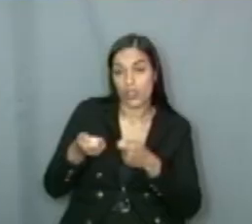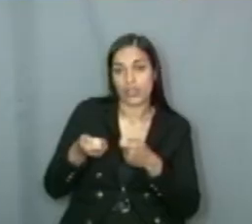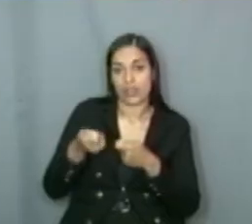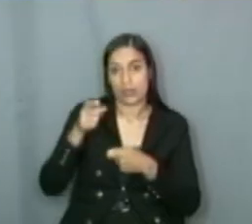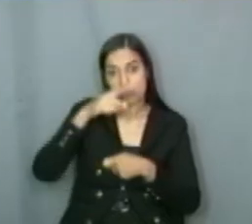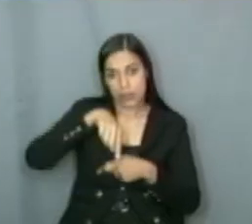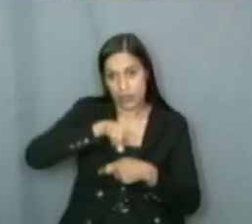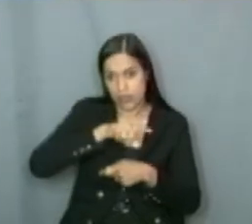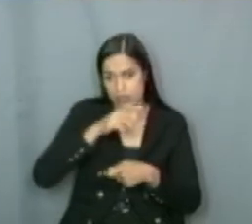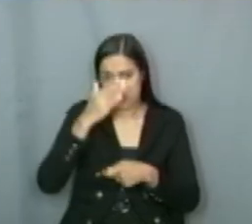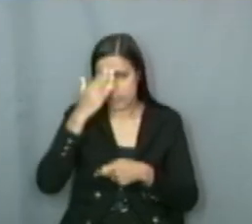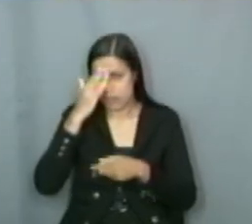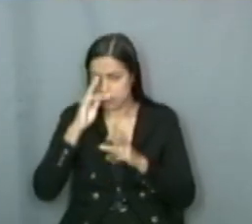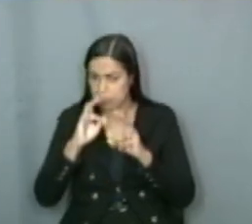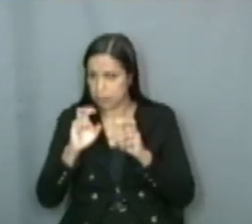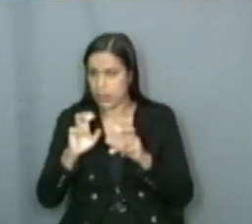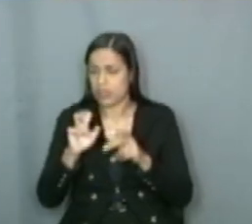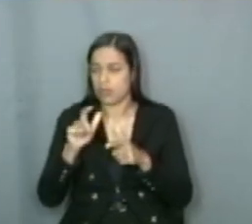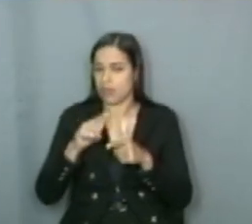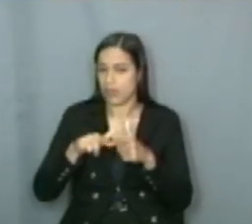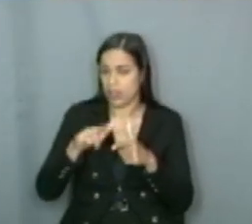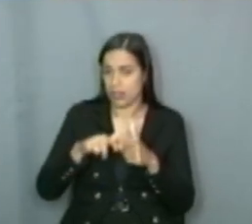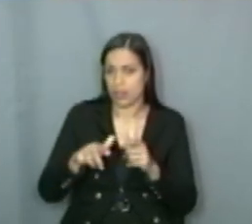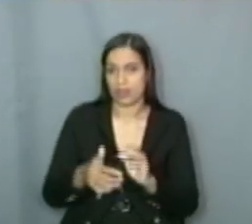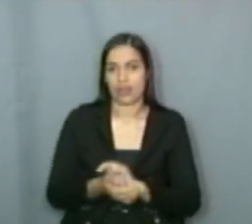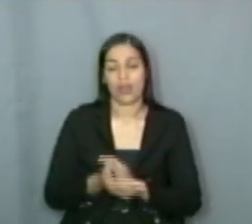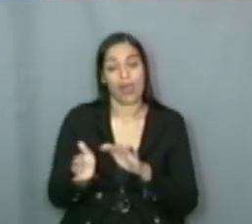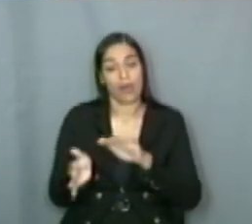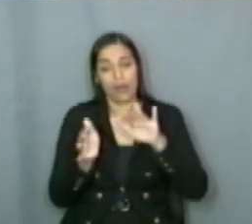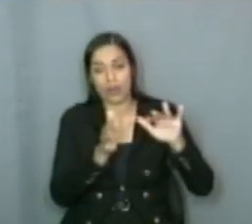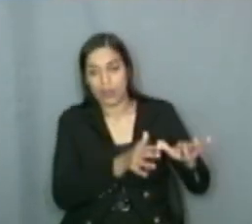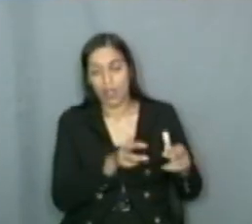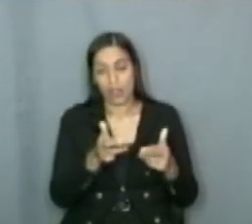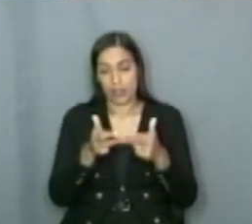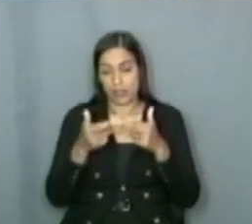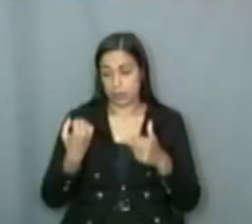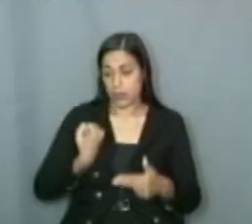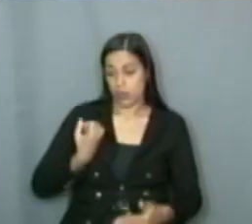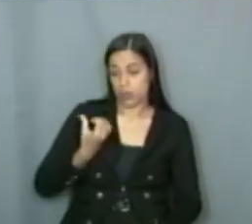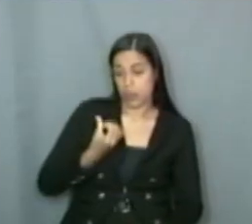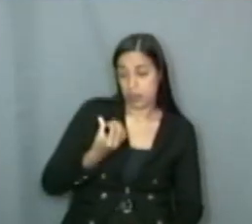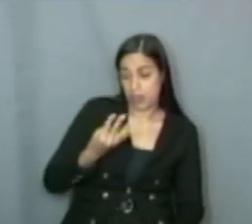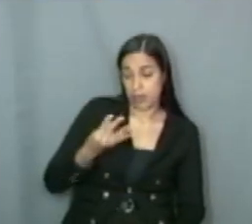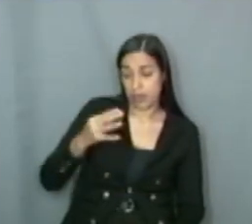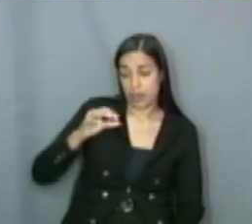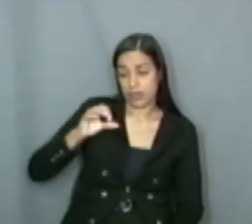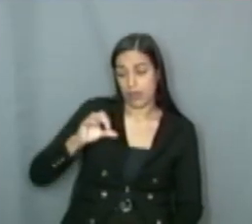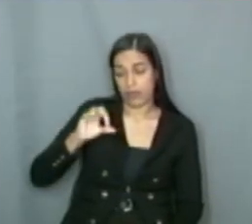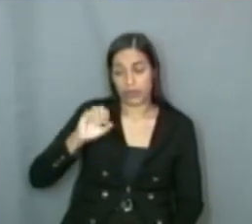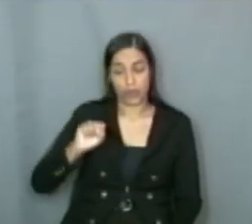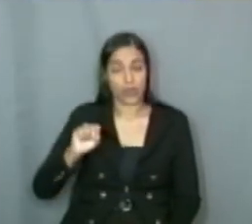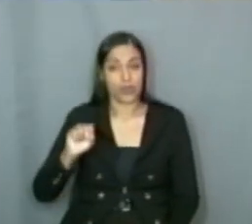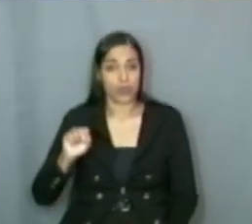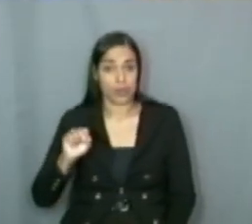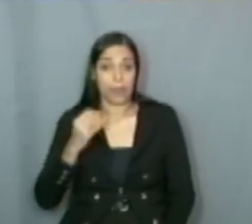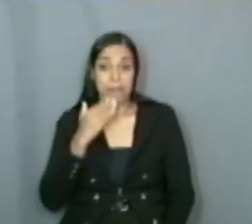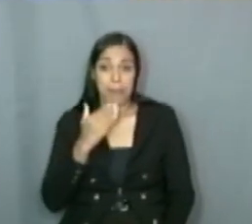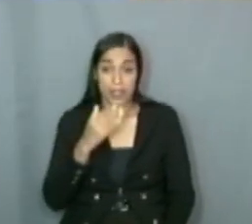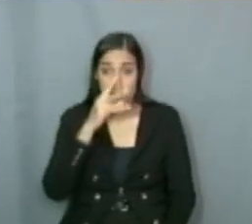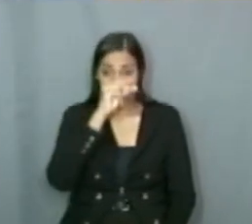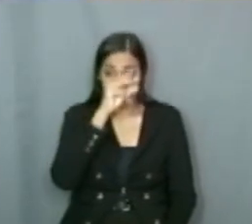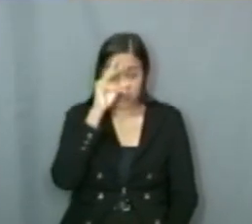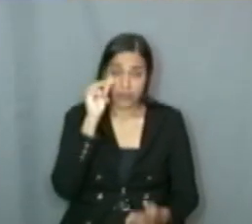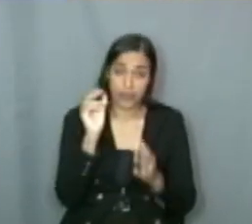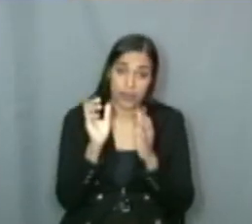noção. Vou passar agora para o requerimento 6498, em que eu dirijo uma indicação à Prefeitura do